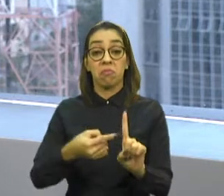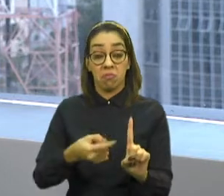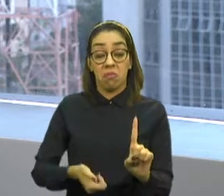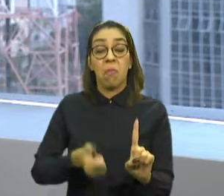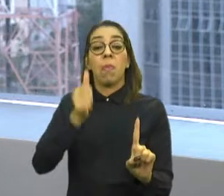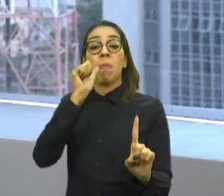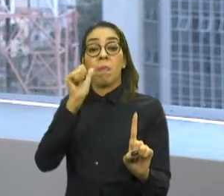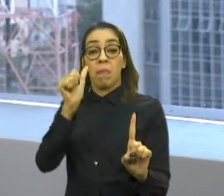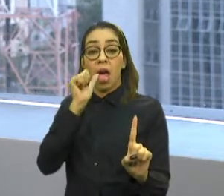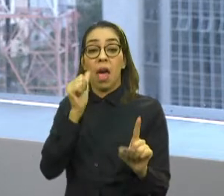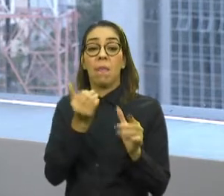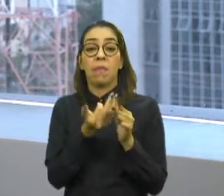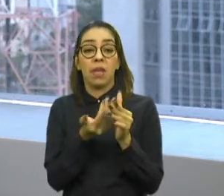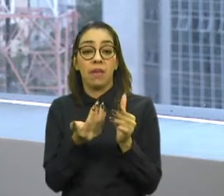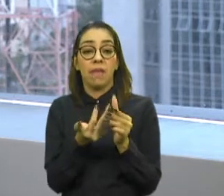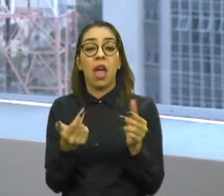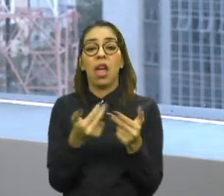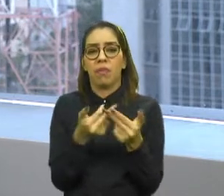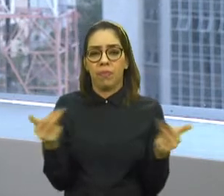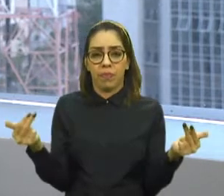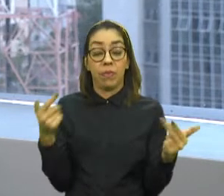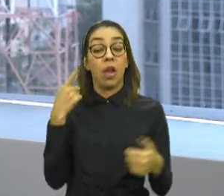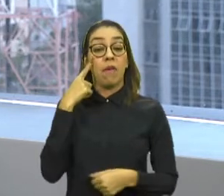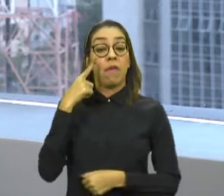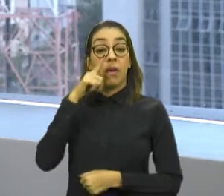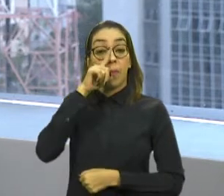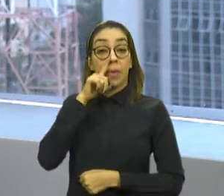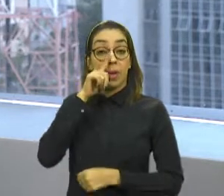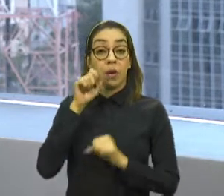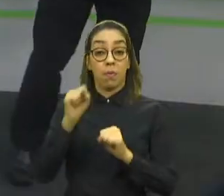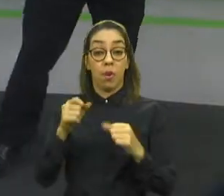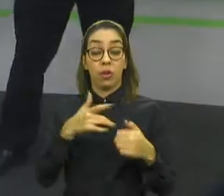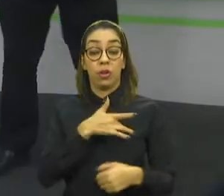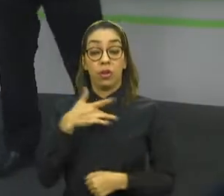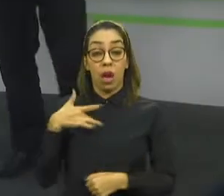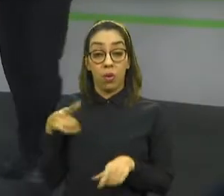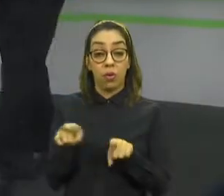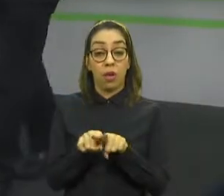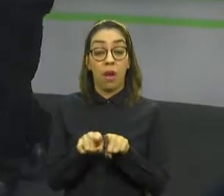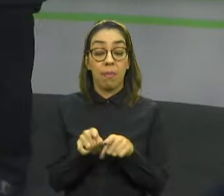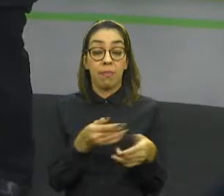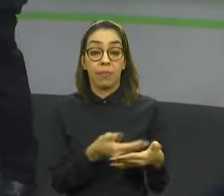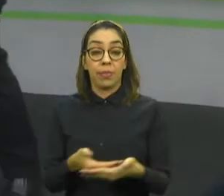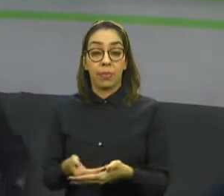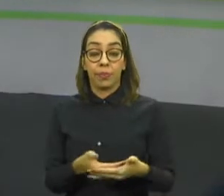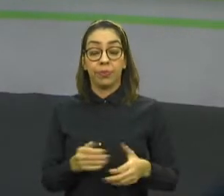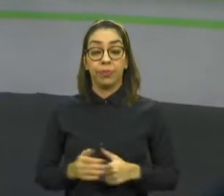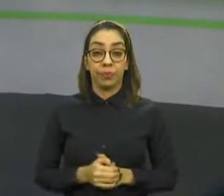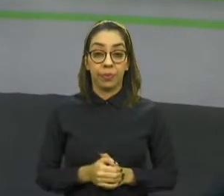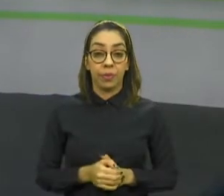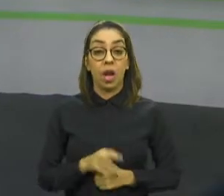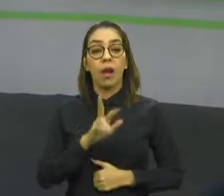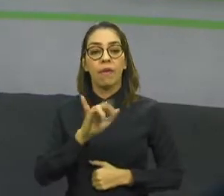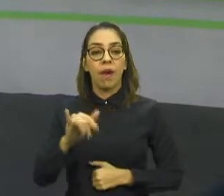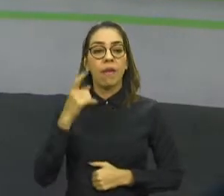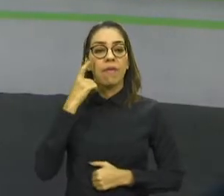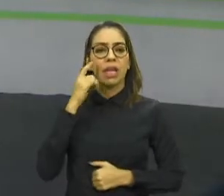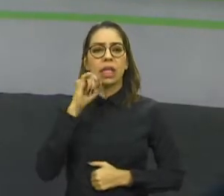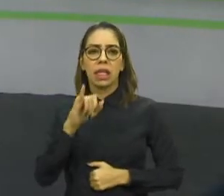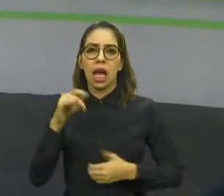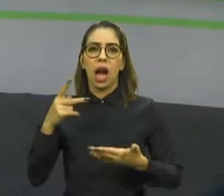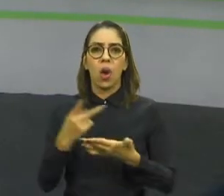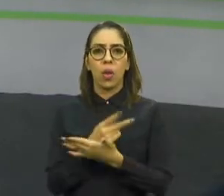alcoólica. Veja os riscos para as mães e para os bebês. E ainda, saiba o que fazer em casos de picadas de